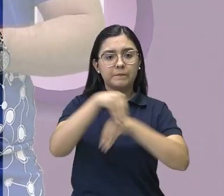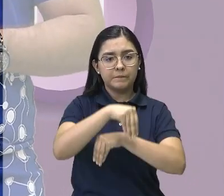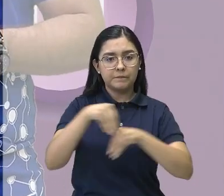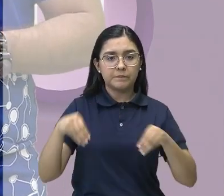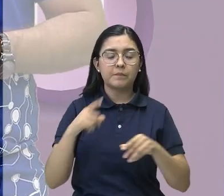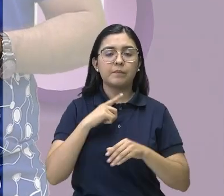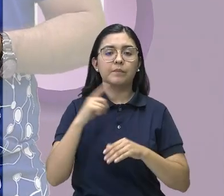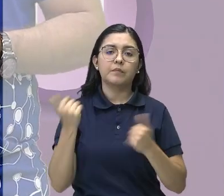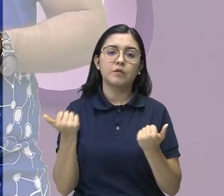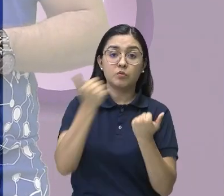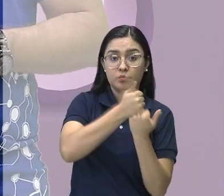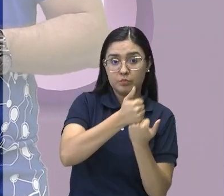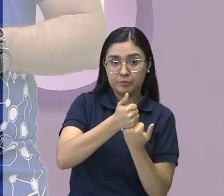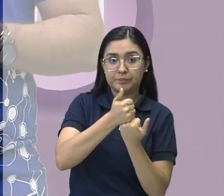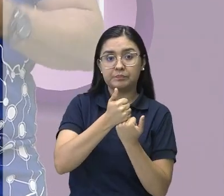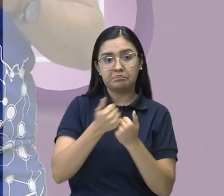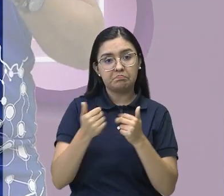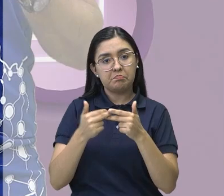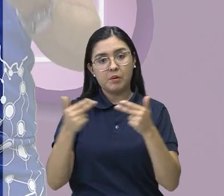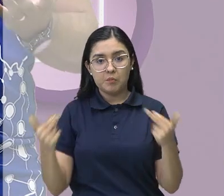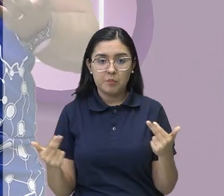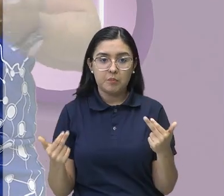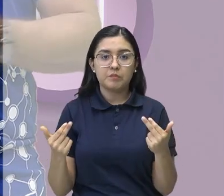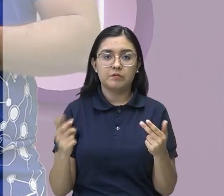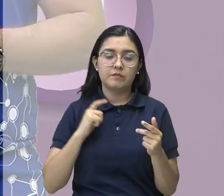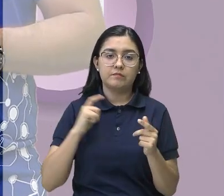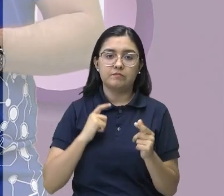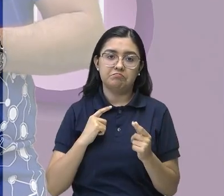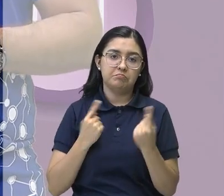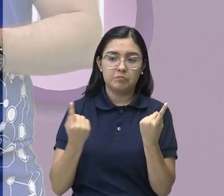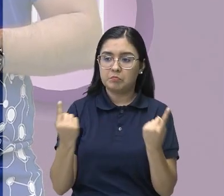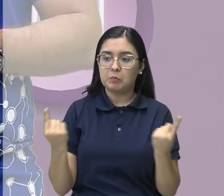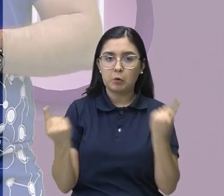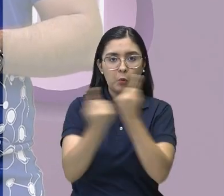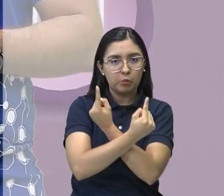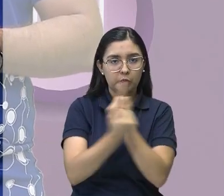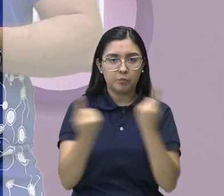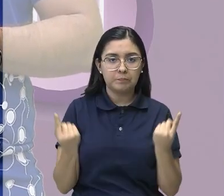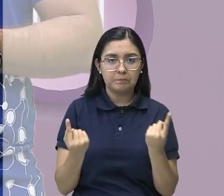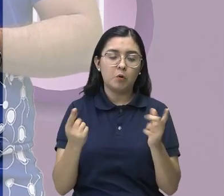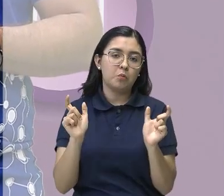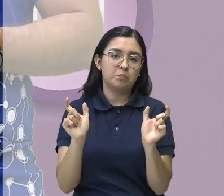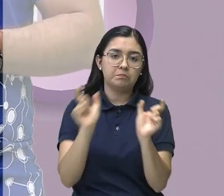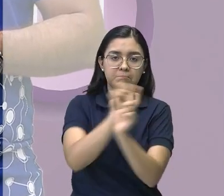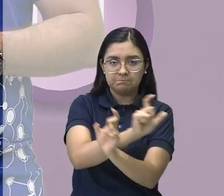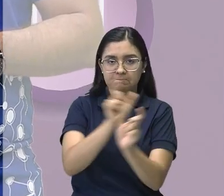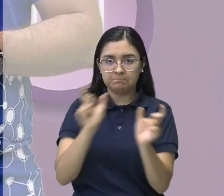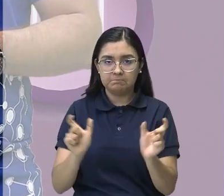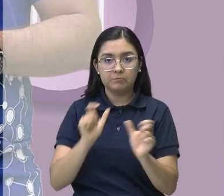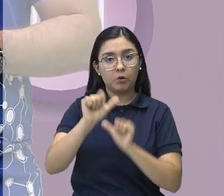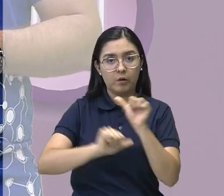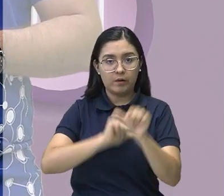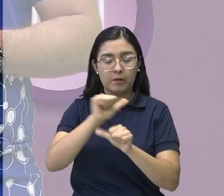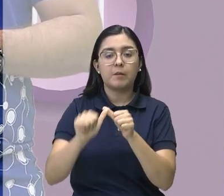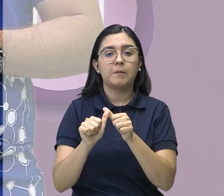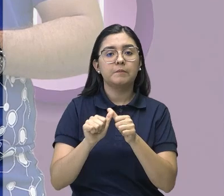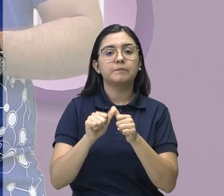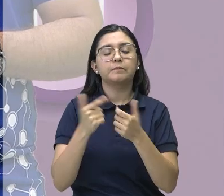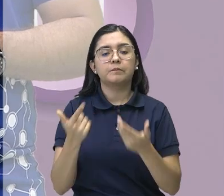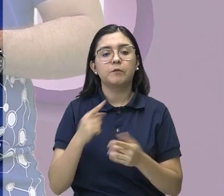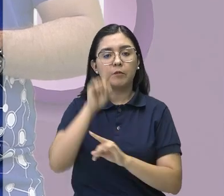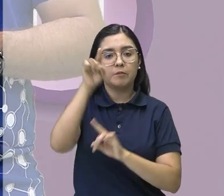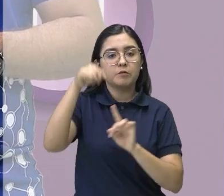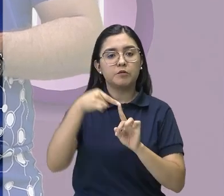de substituir uma coisa por outra ou trocar os elementos entre si a fim de se obter